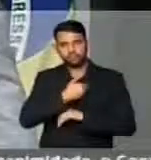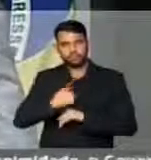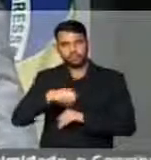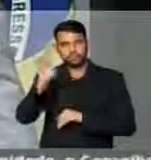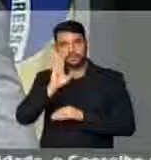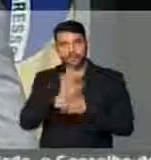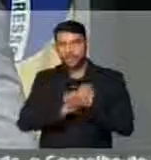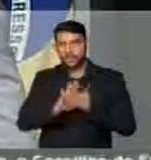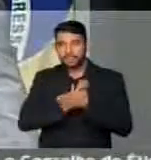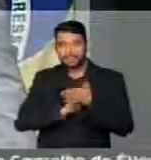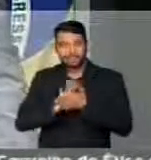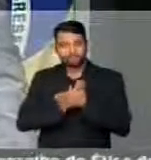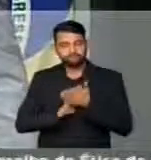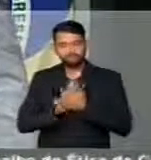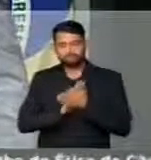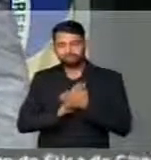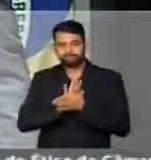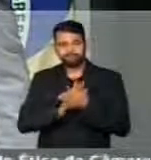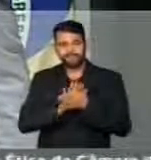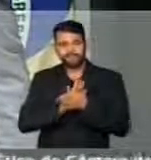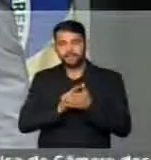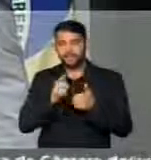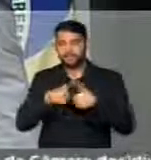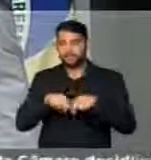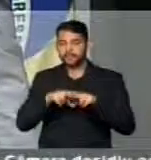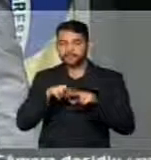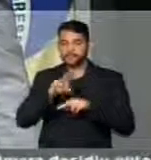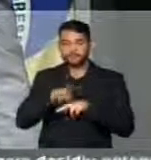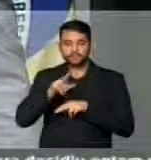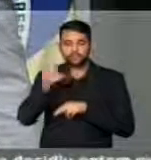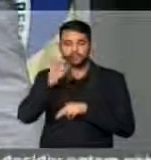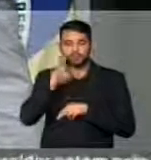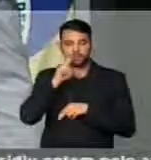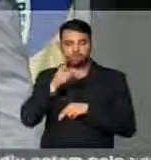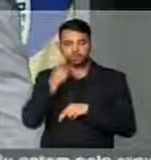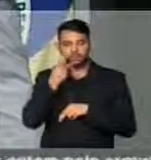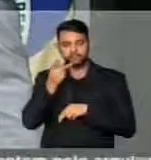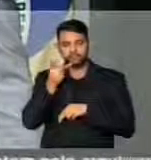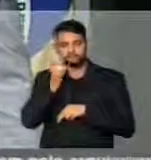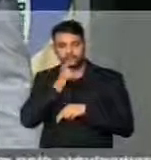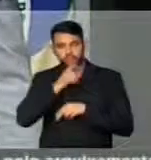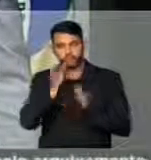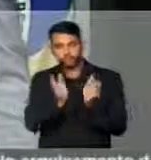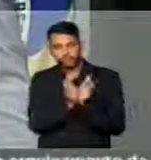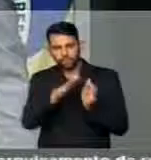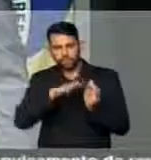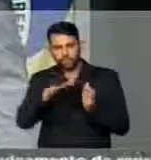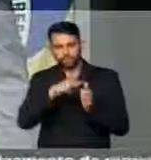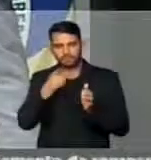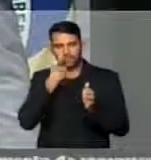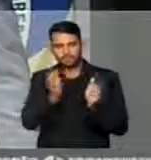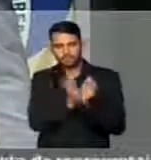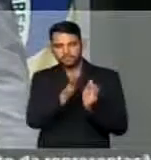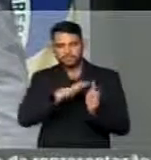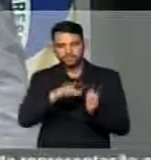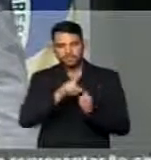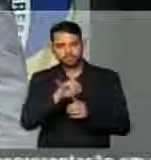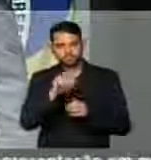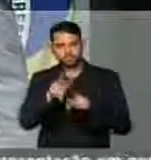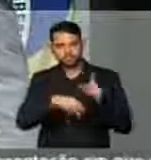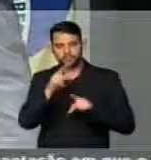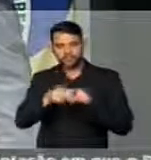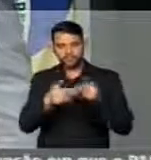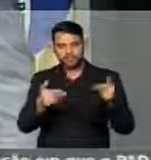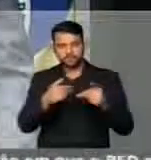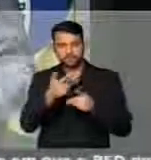foi enfrentado. Eles ficam apenas utilizando de uma retórica para enganar um segmento, e aí eu falo para um segmento legítimo da